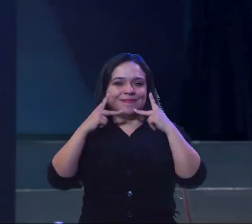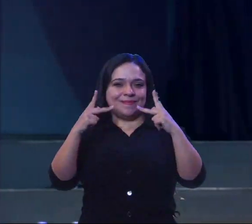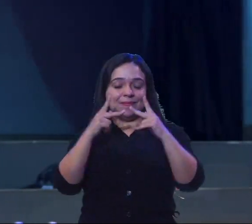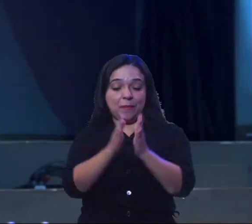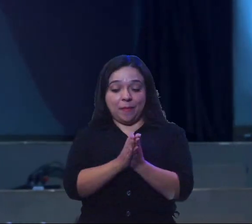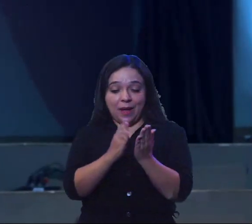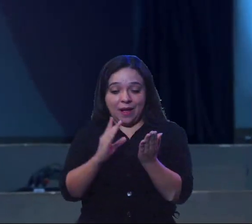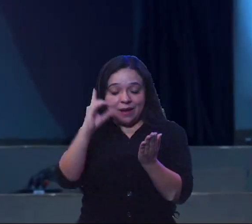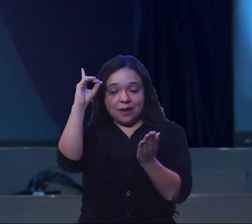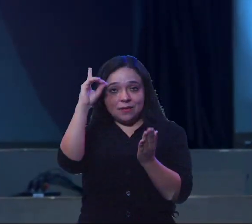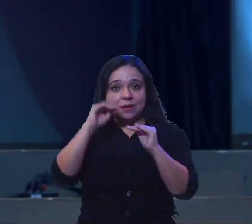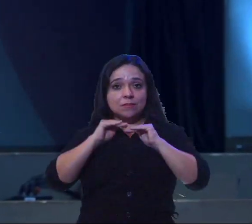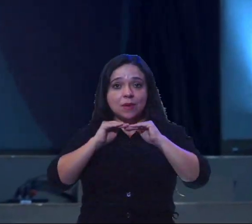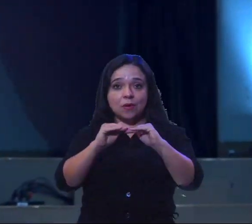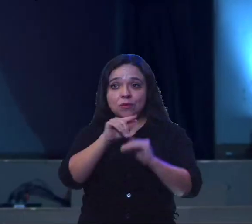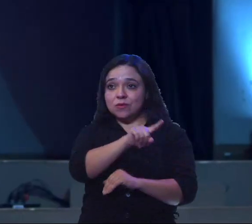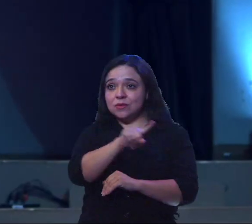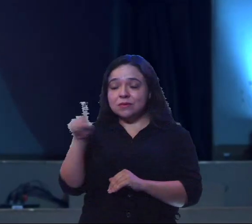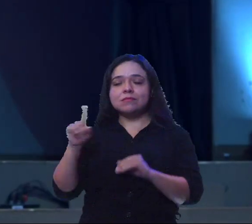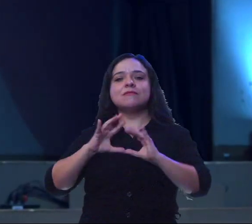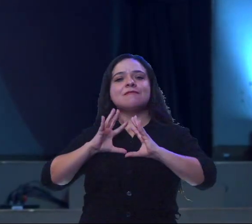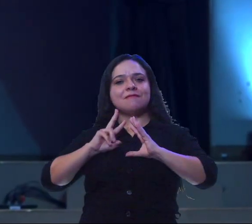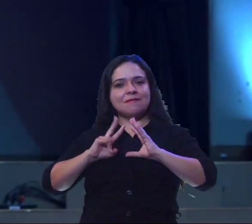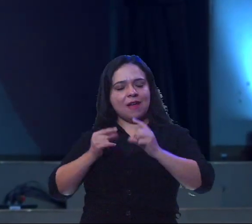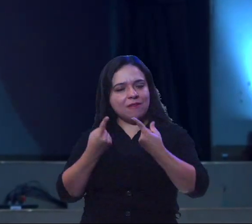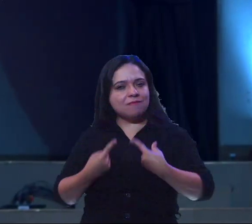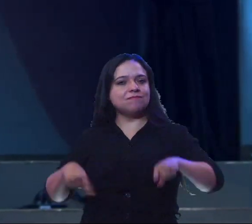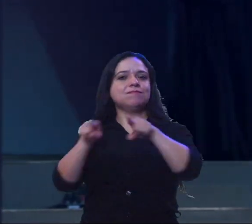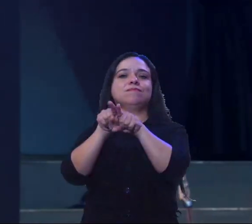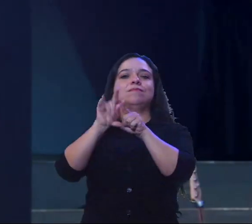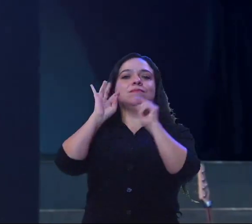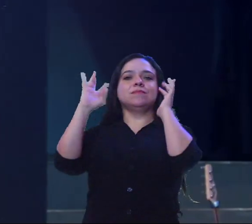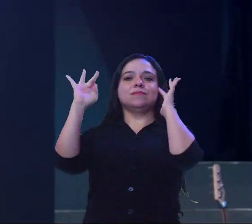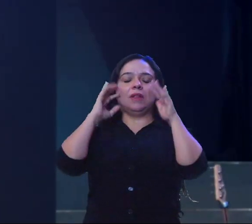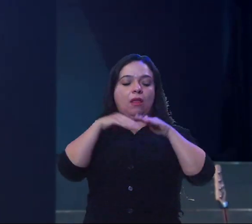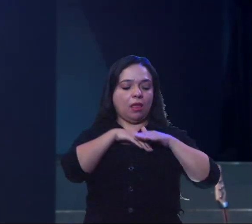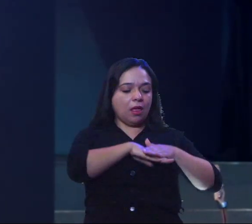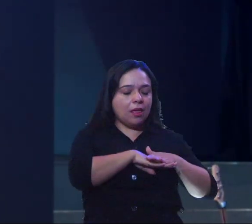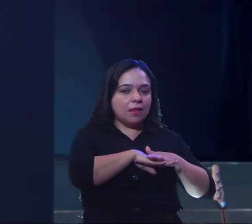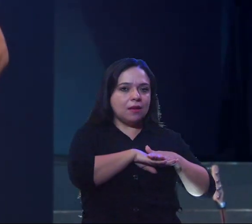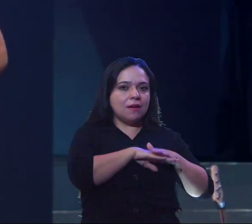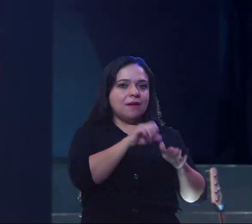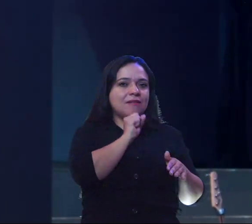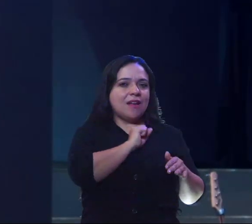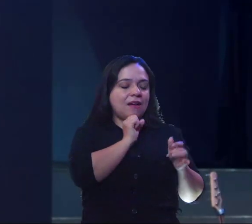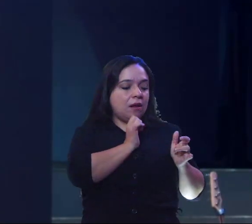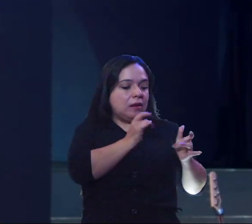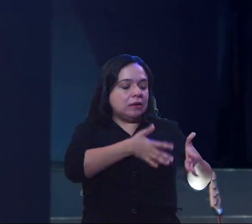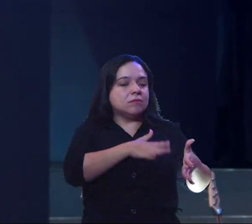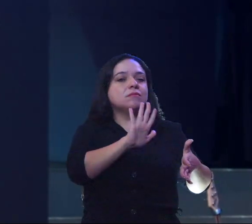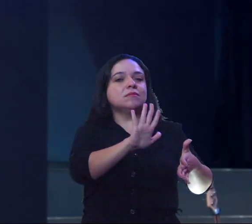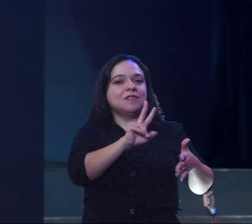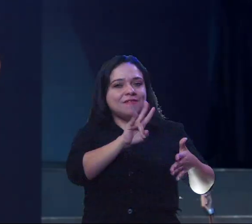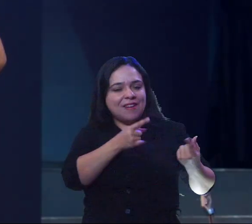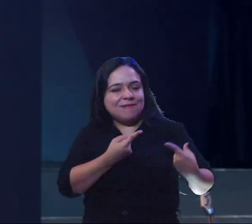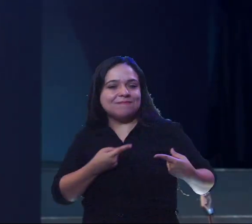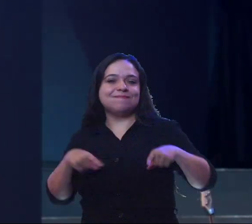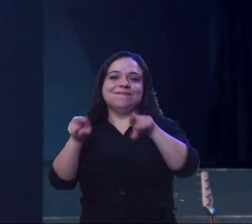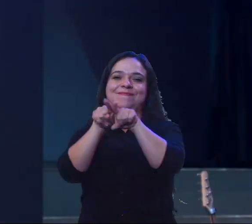coração é: eu vou restaurar os sonhos daquilo que está guardado há muito tempo em nome de Jesus.